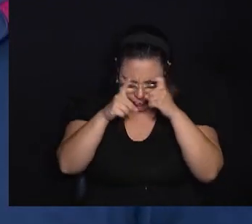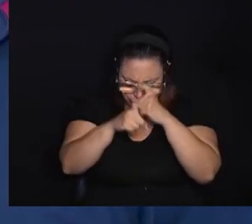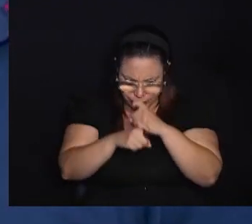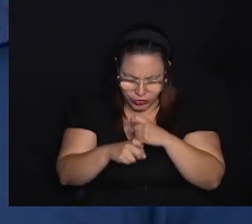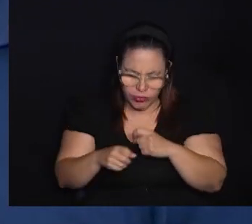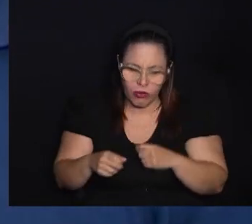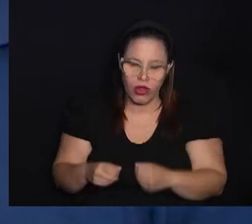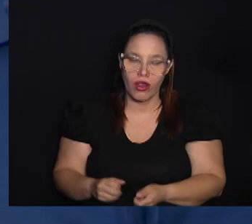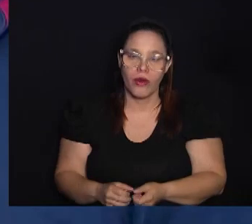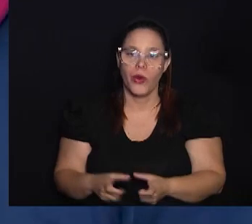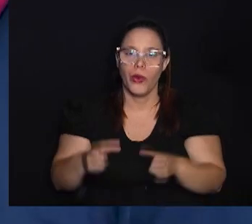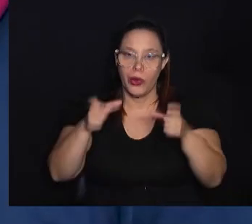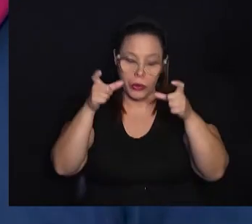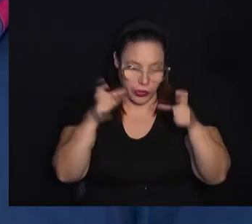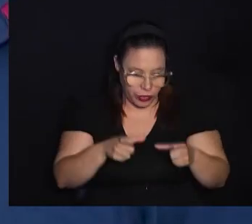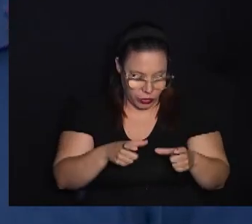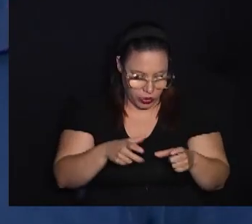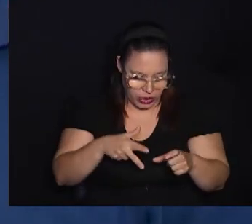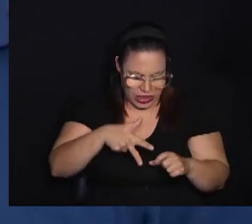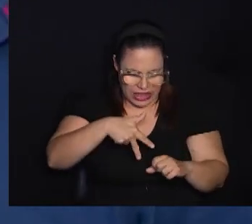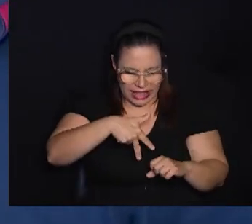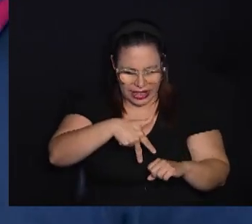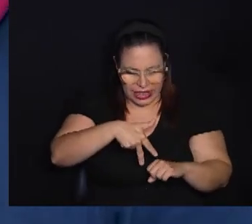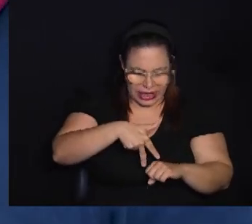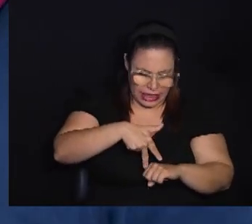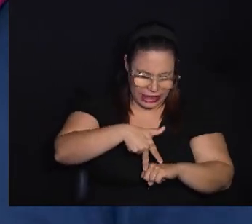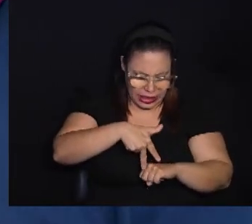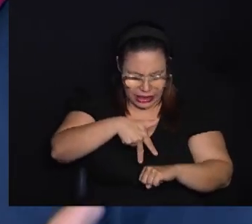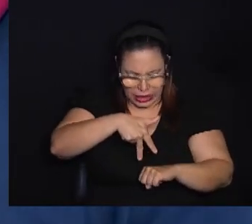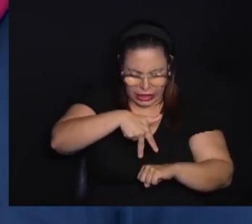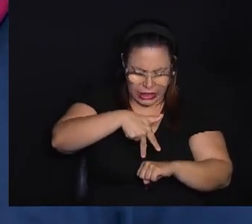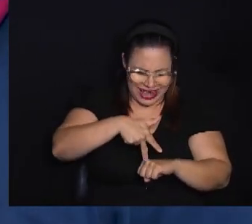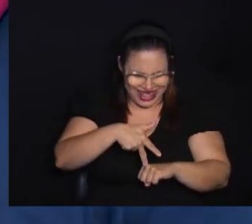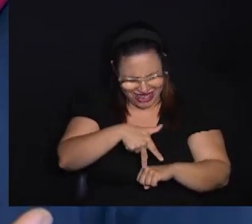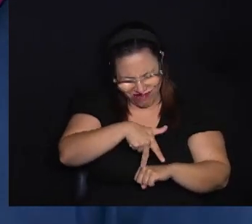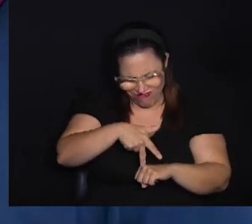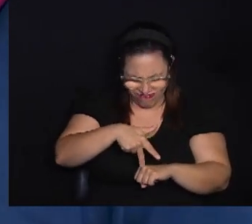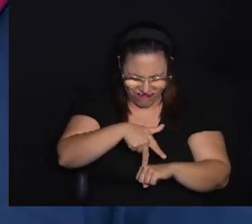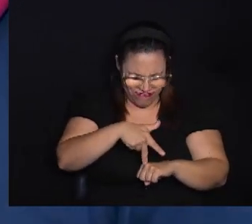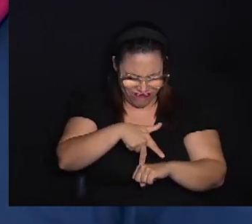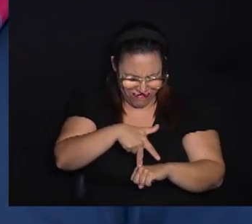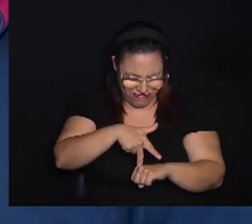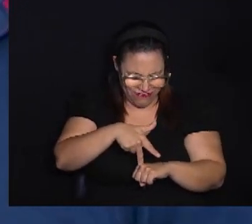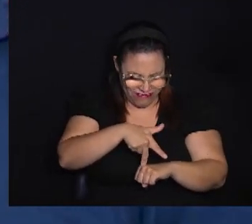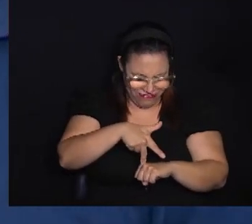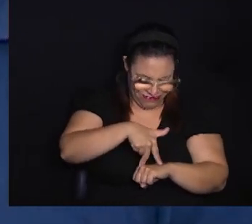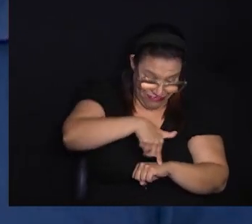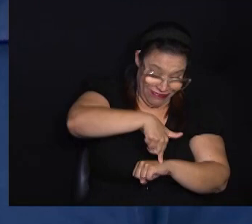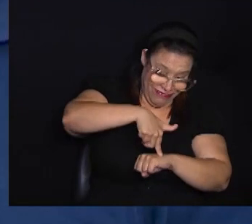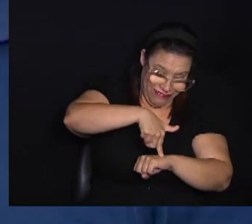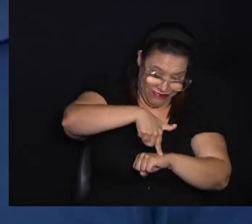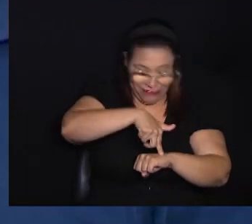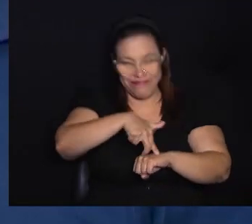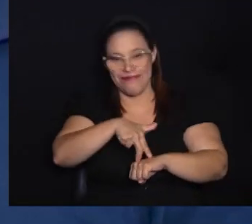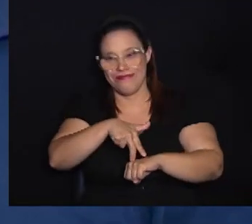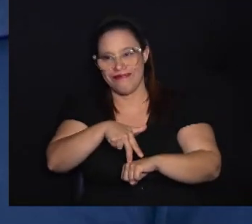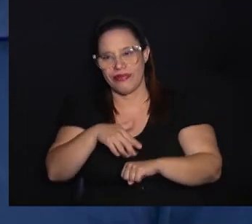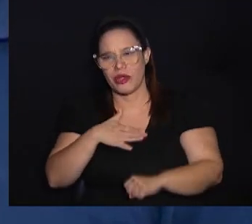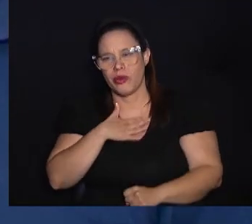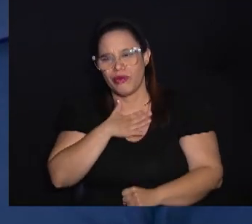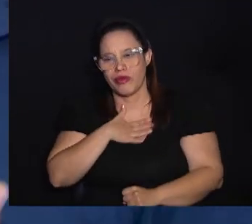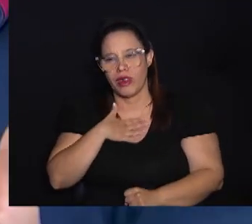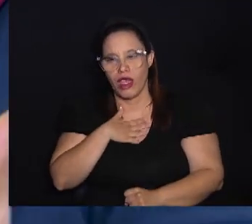te coloca no local assim de desconforto. Muitos têm facilidade e gostam dessa sensação de adrenalina, mas outros não, já têm